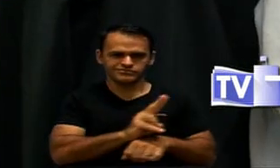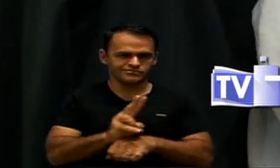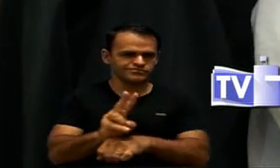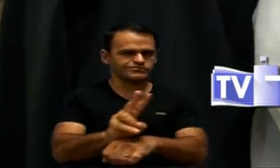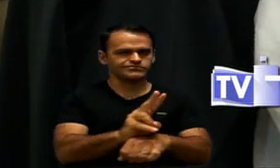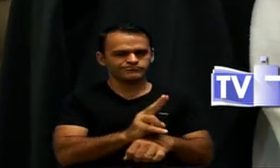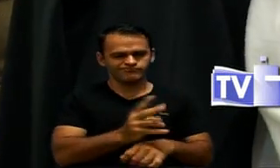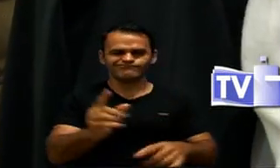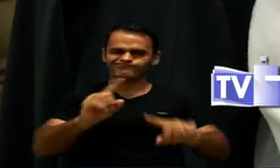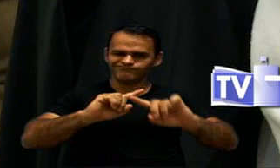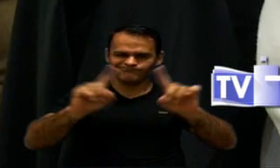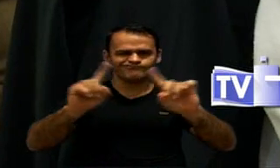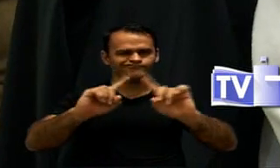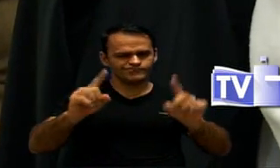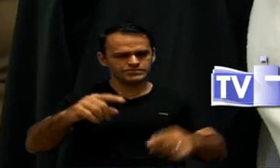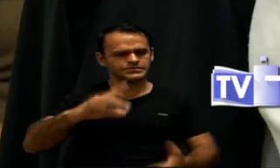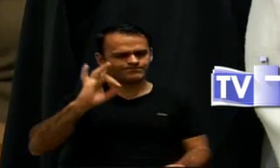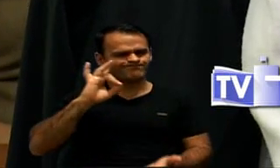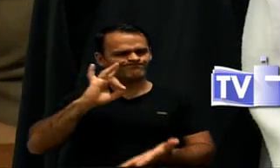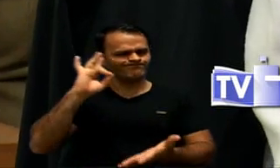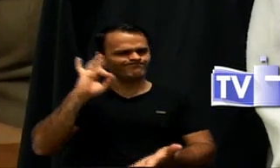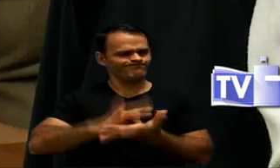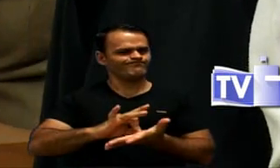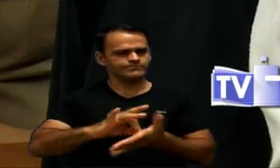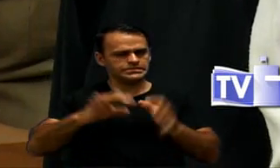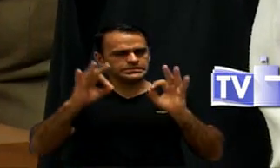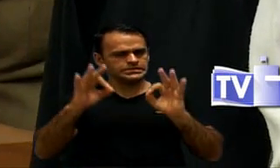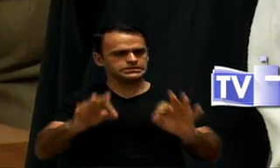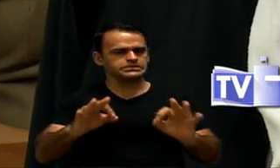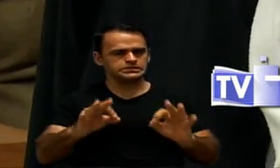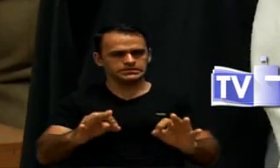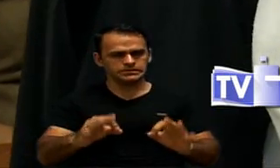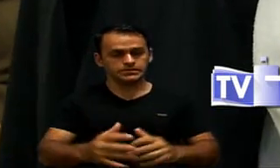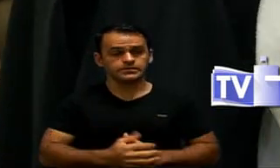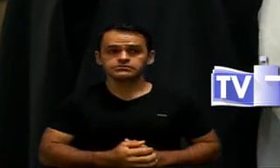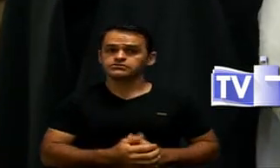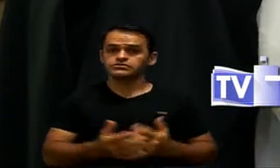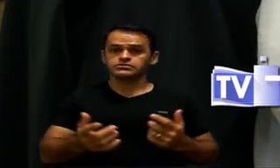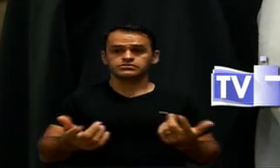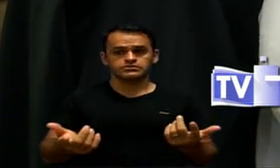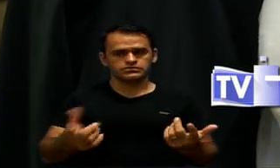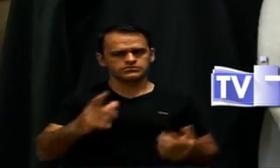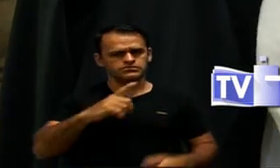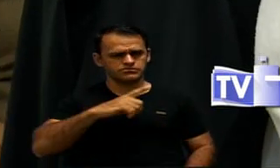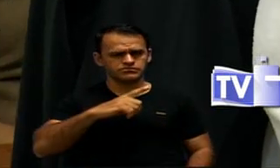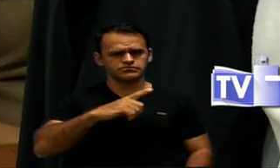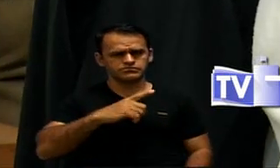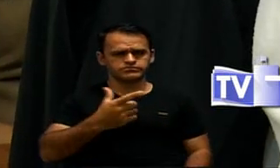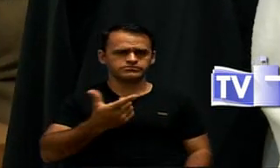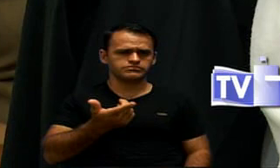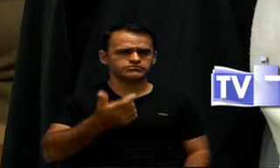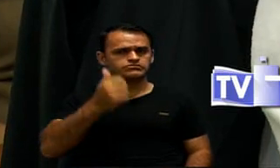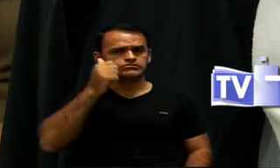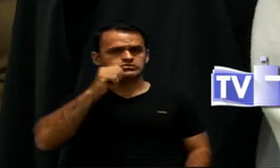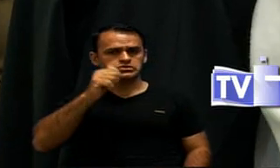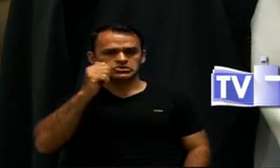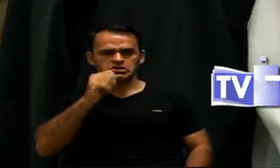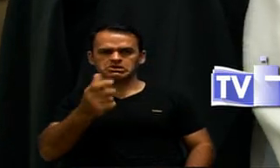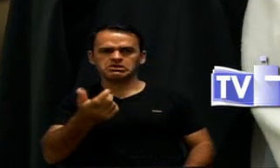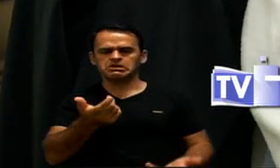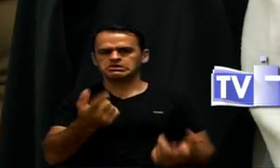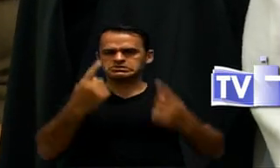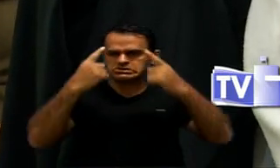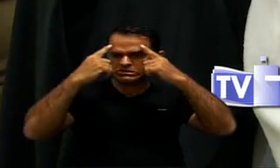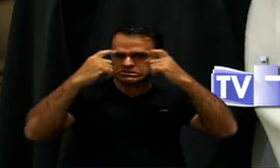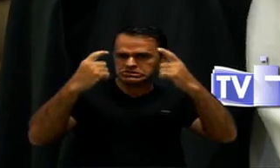crítica procede. É verdadeiro isso. A gente atende a área cível, se a mulher é vítima de violência